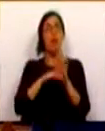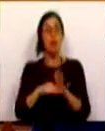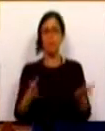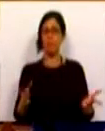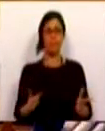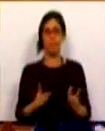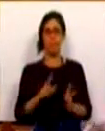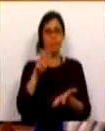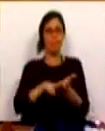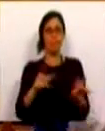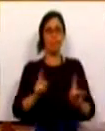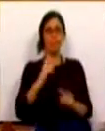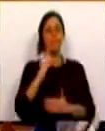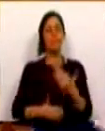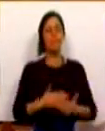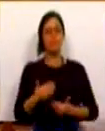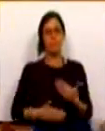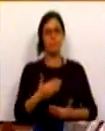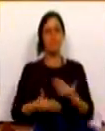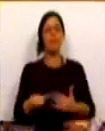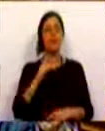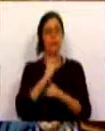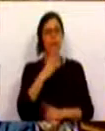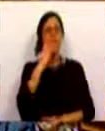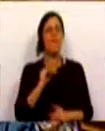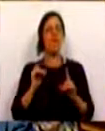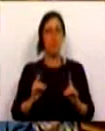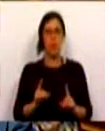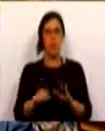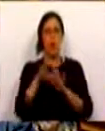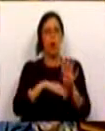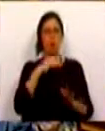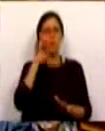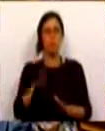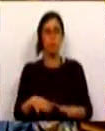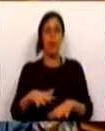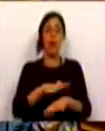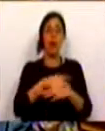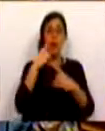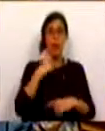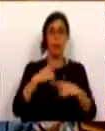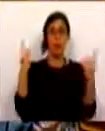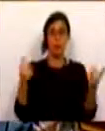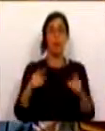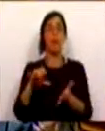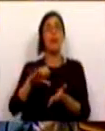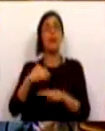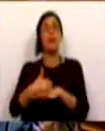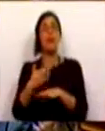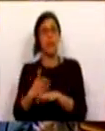não passaria e continuaríamos com a situação vergonhosa da precariedade na administração pública e no